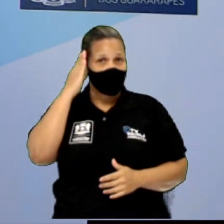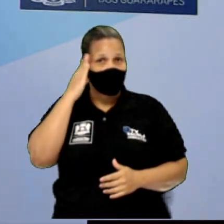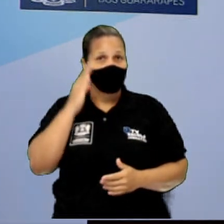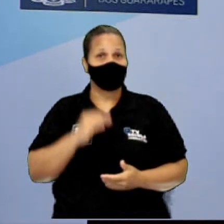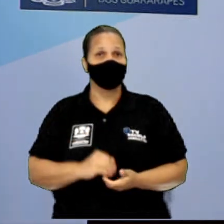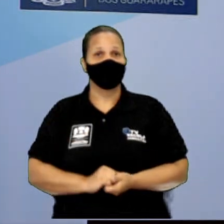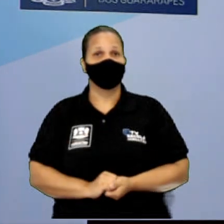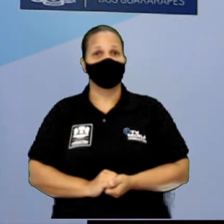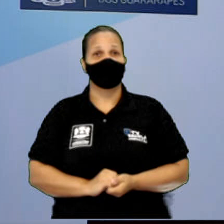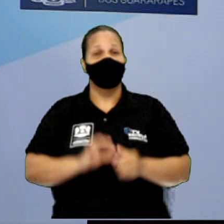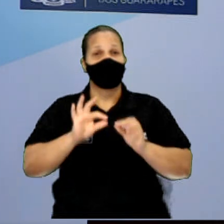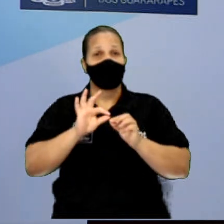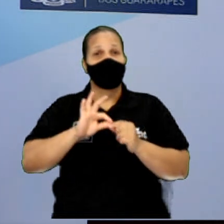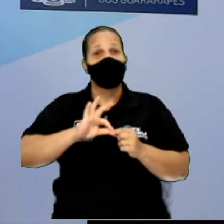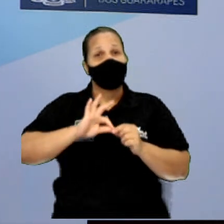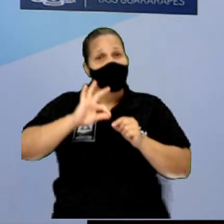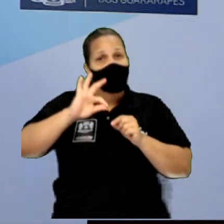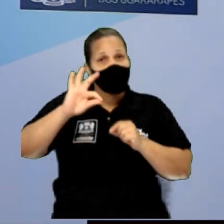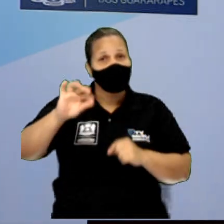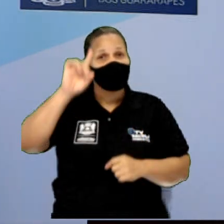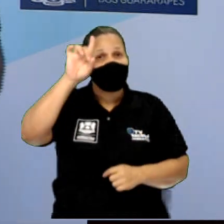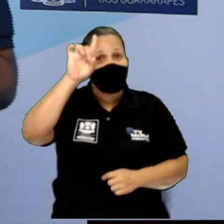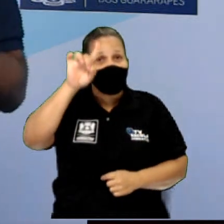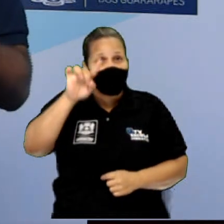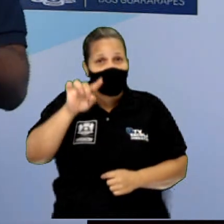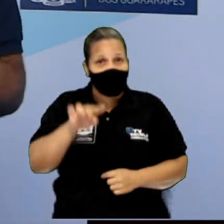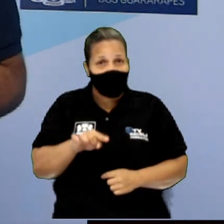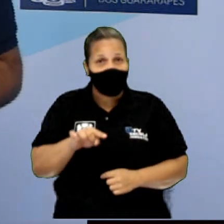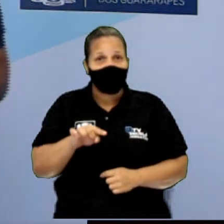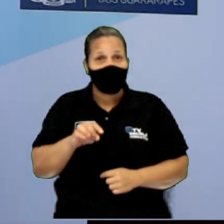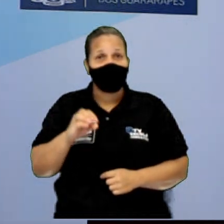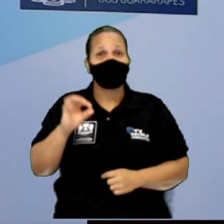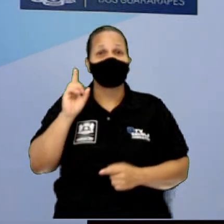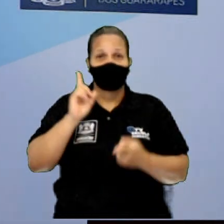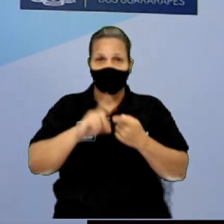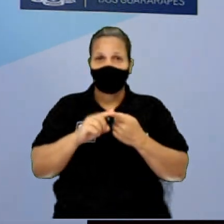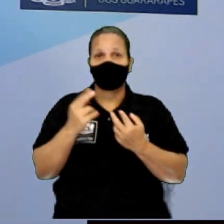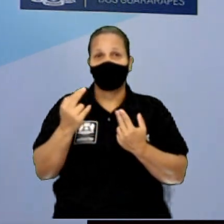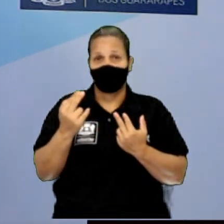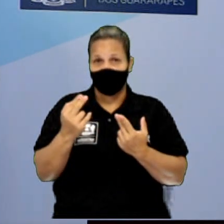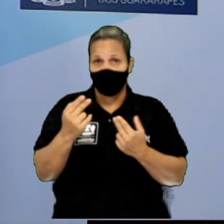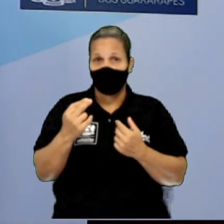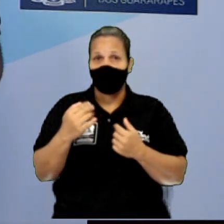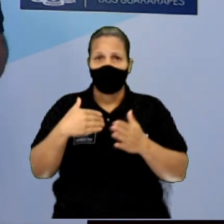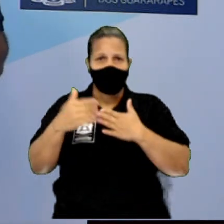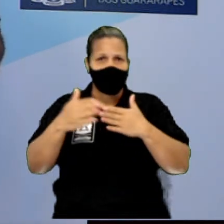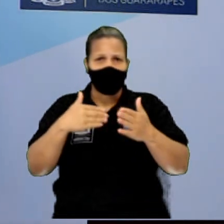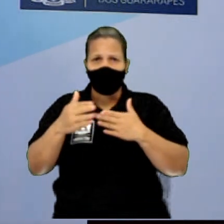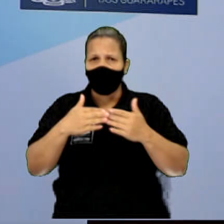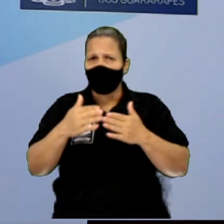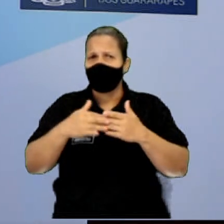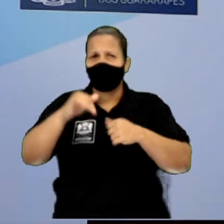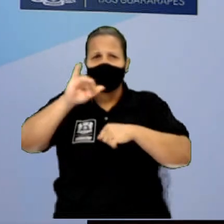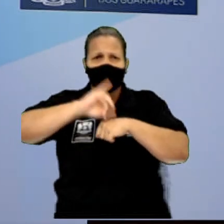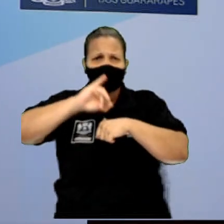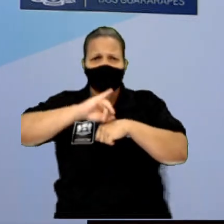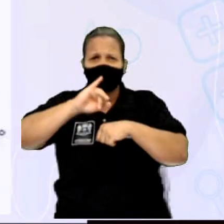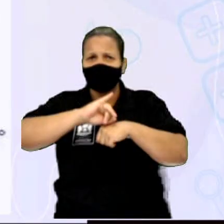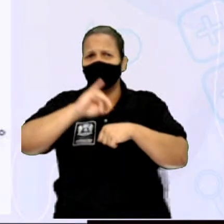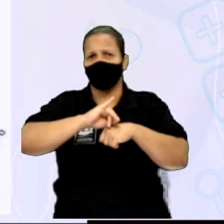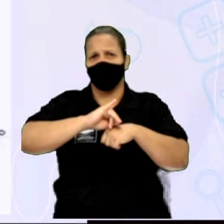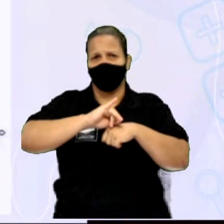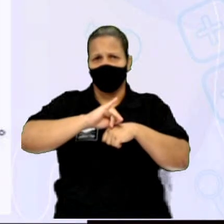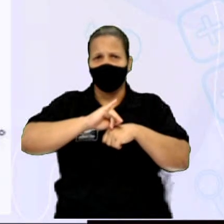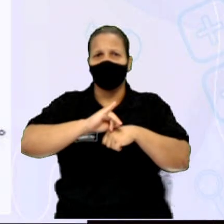que a longitude é a distância medida em graus de qualquer ponto da Terra em relação ao meridiano